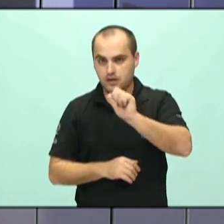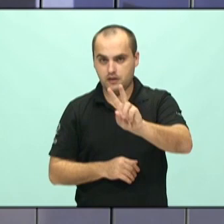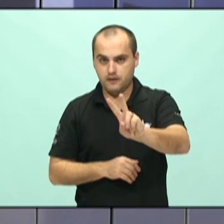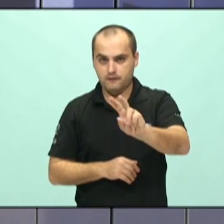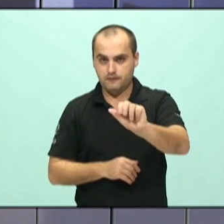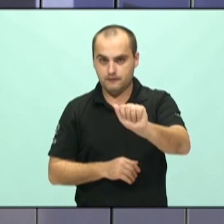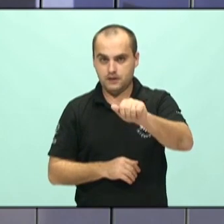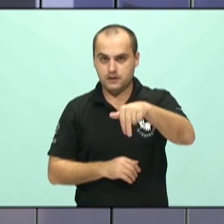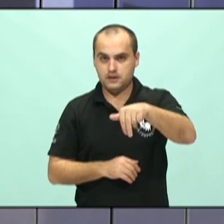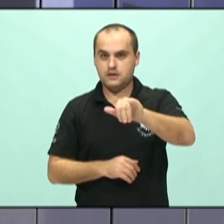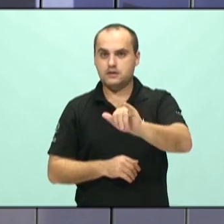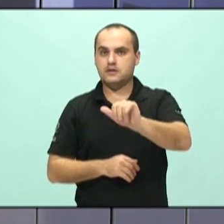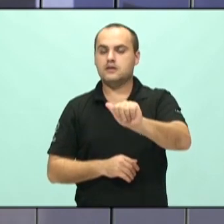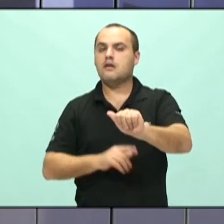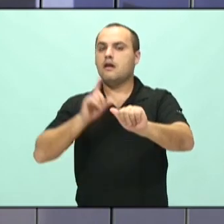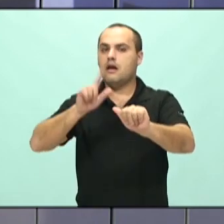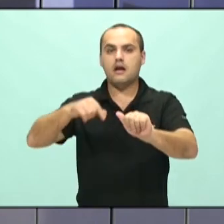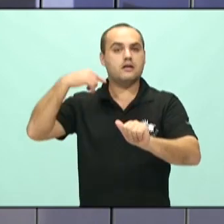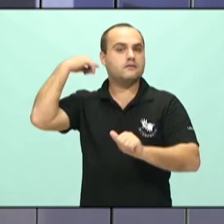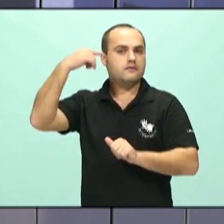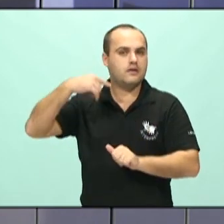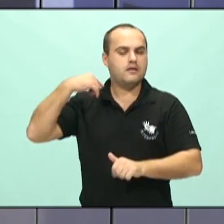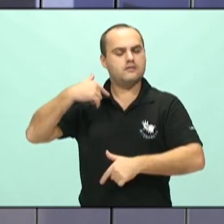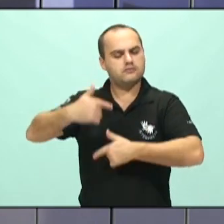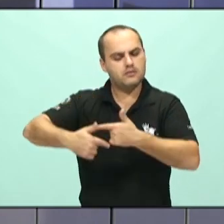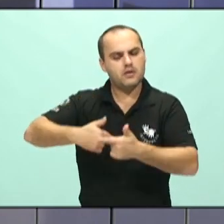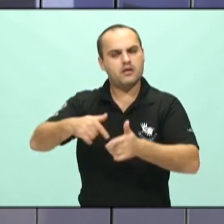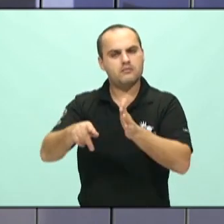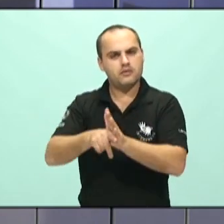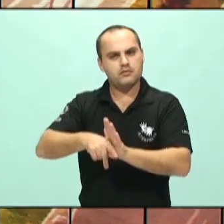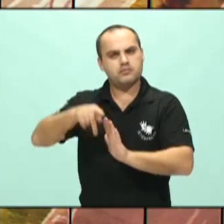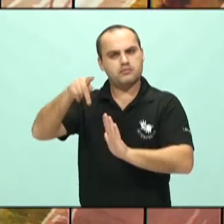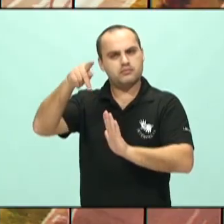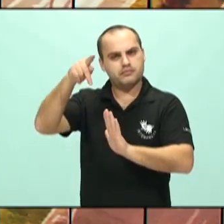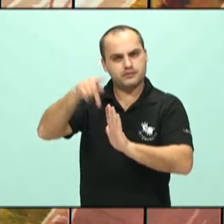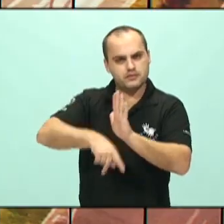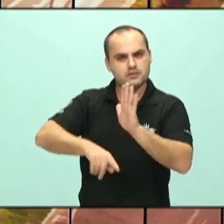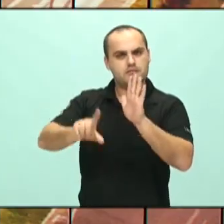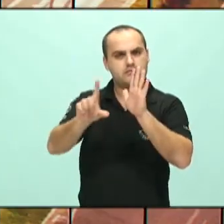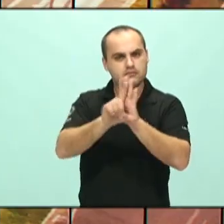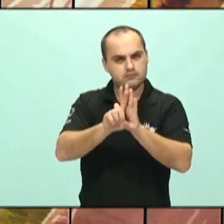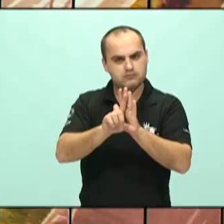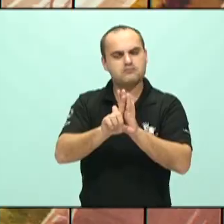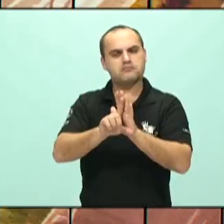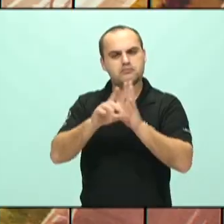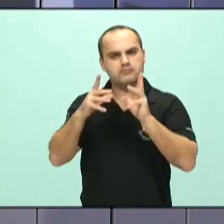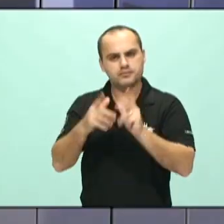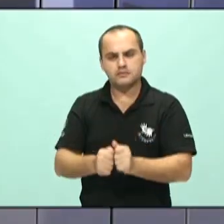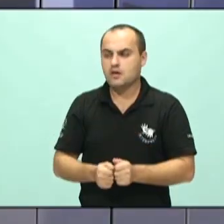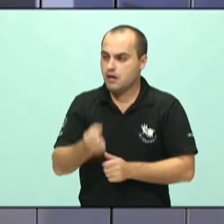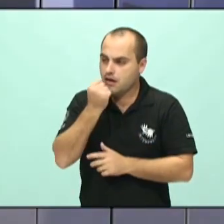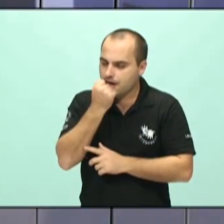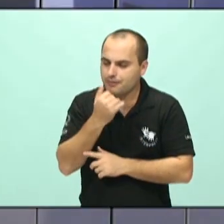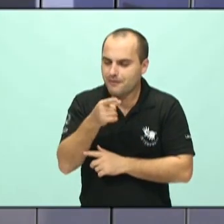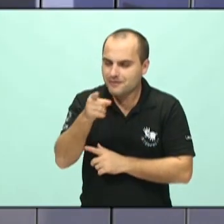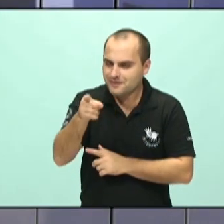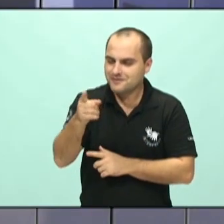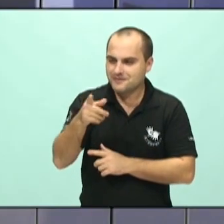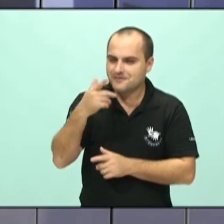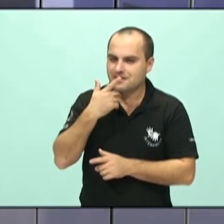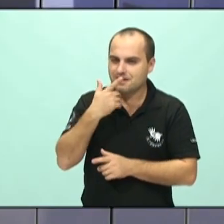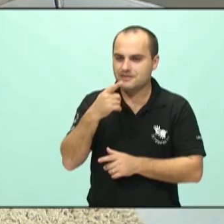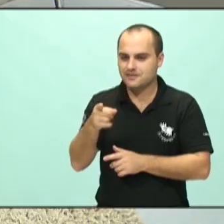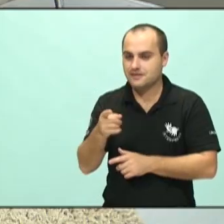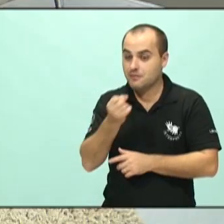a advogada que daí trabalha nos nossos projetos de lei. É até legal trabalho parlamentar. É até legal que você tocou nisso, Carlos Antônio. É